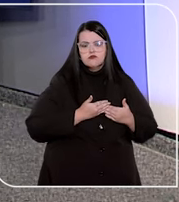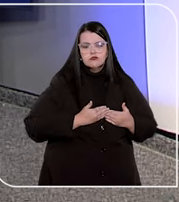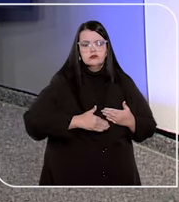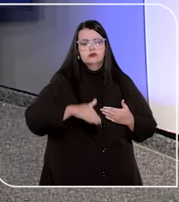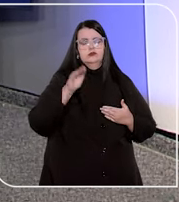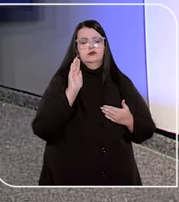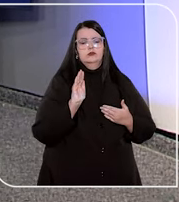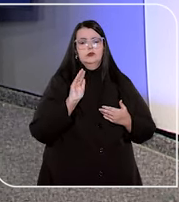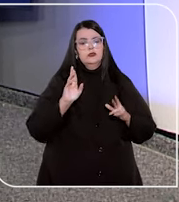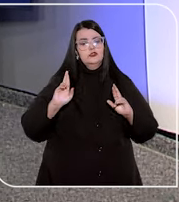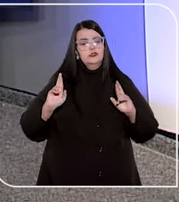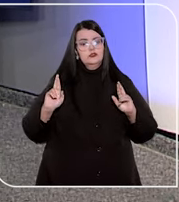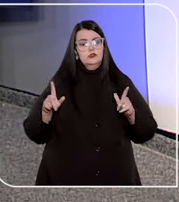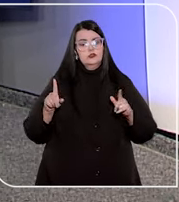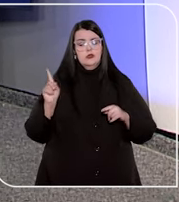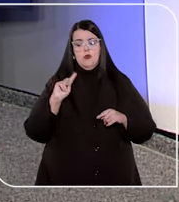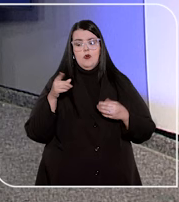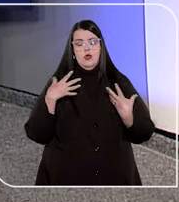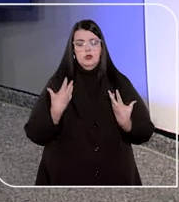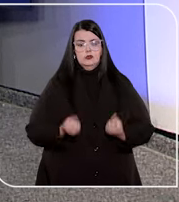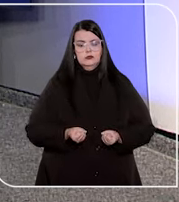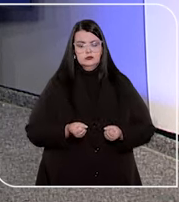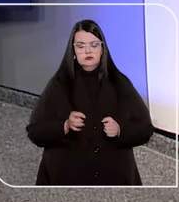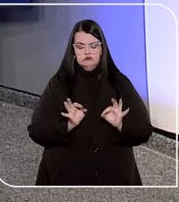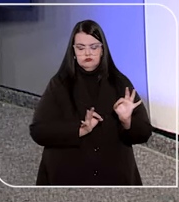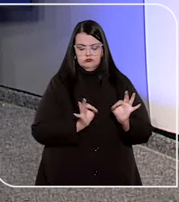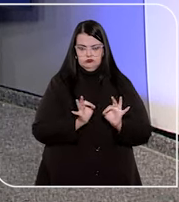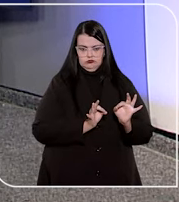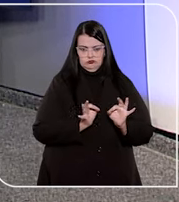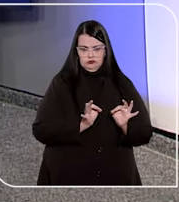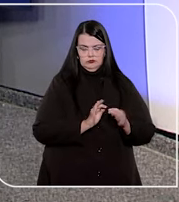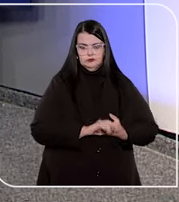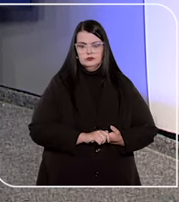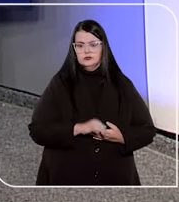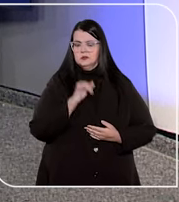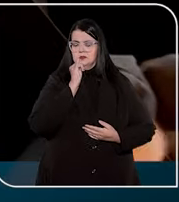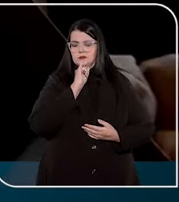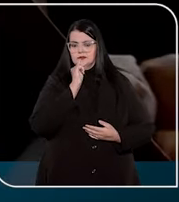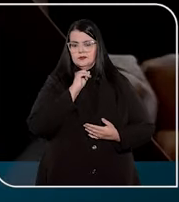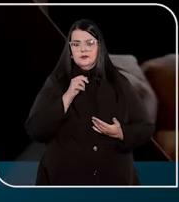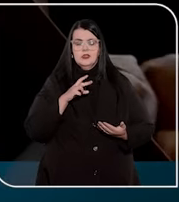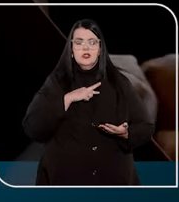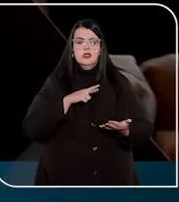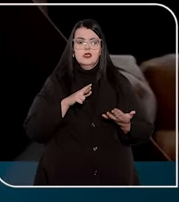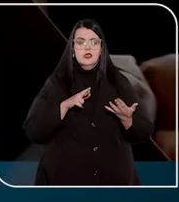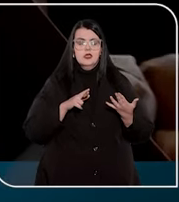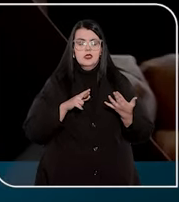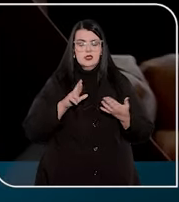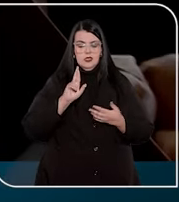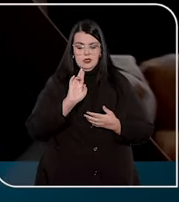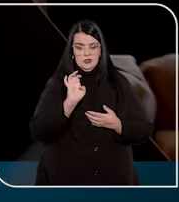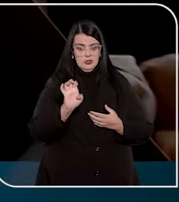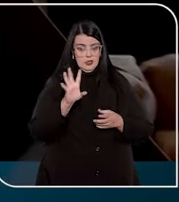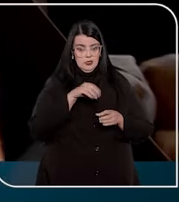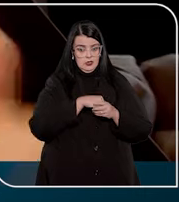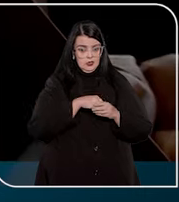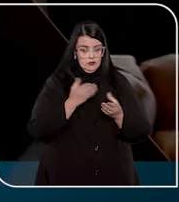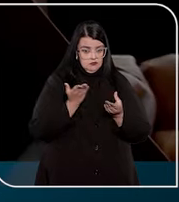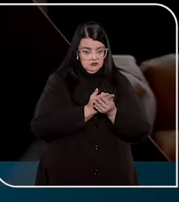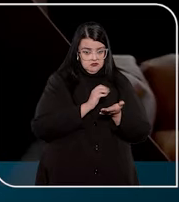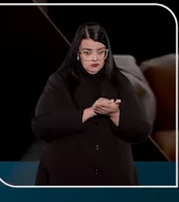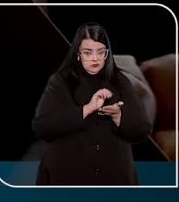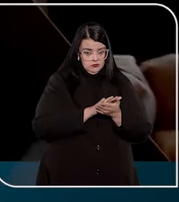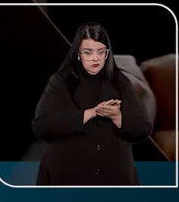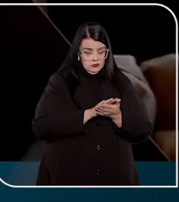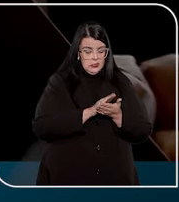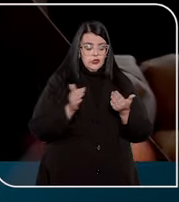seguimento é diferente de inadmitir. Então vamos organizar. Se chega um recurso extraordinário à vice-presidência do tribunal,